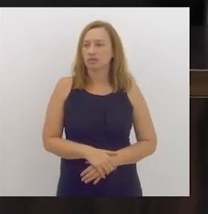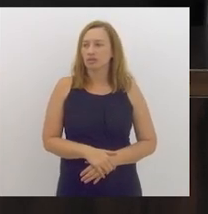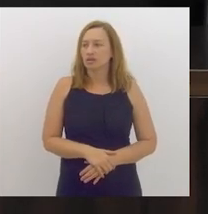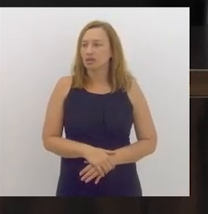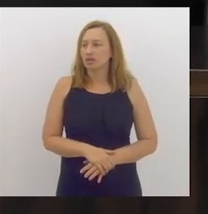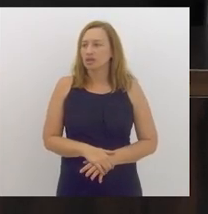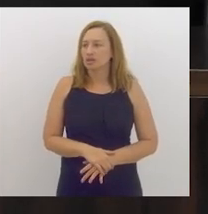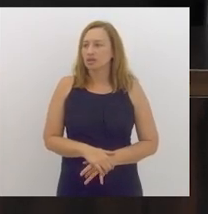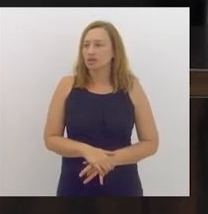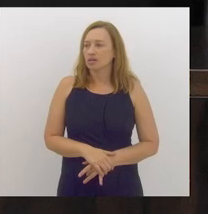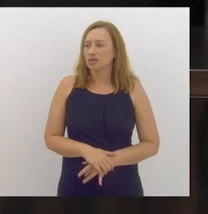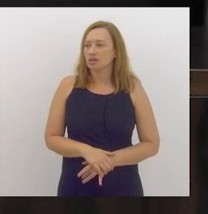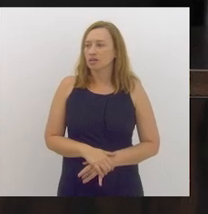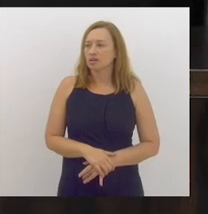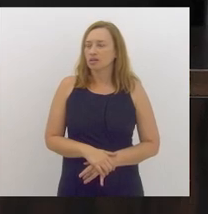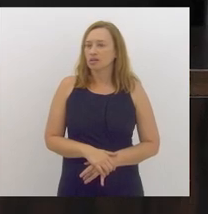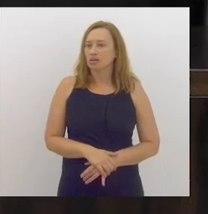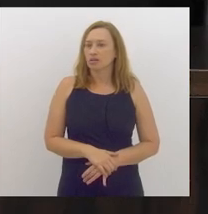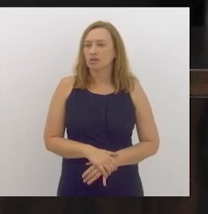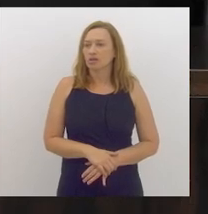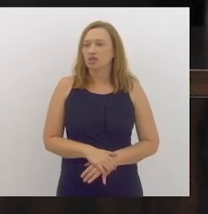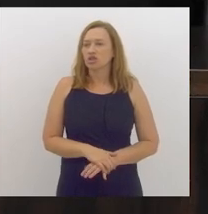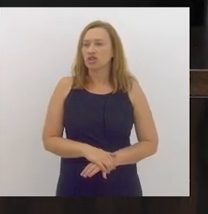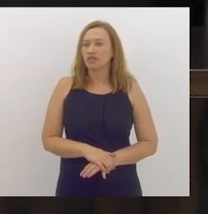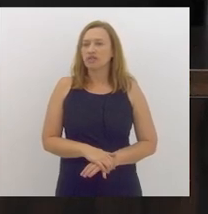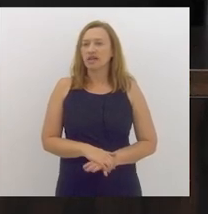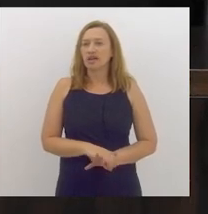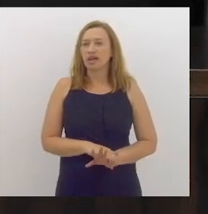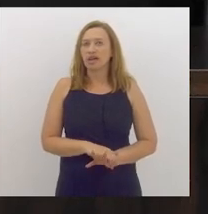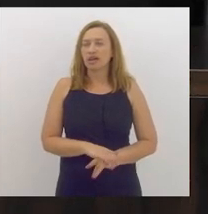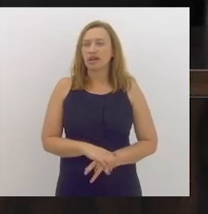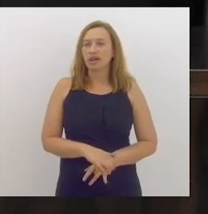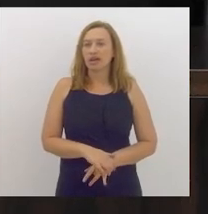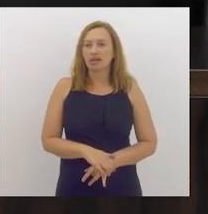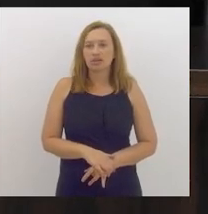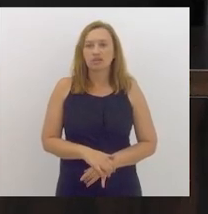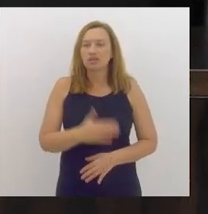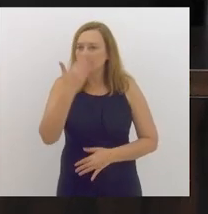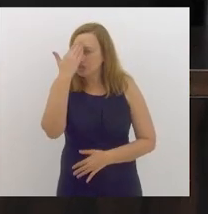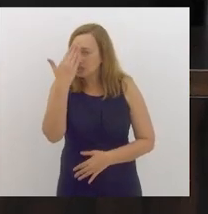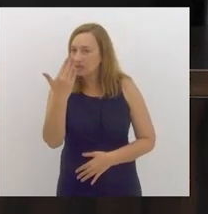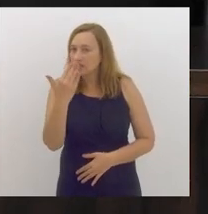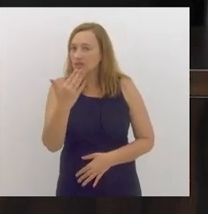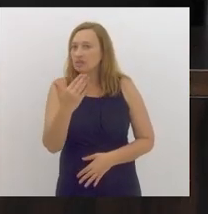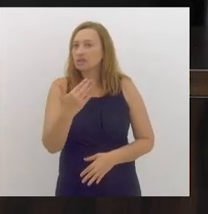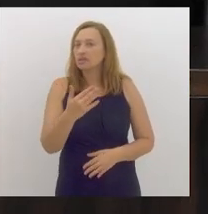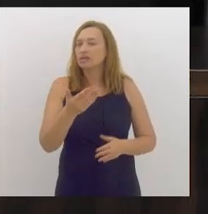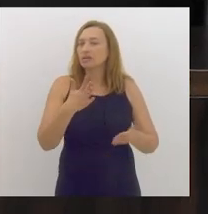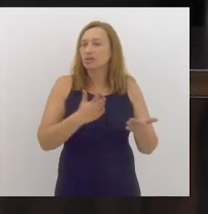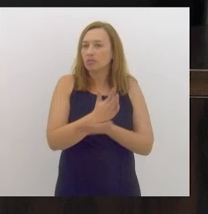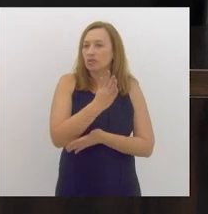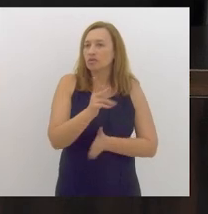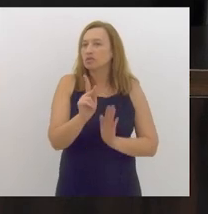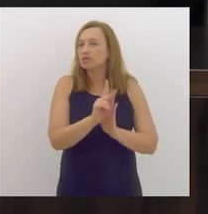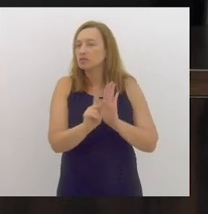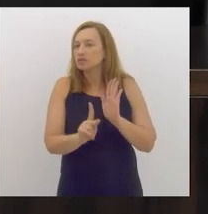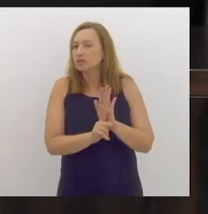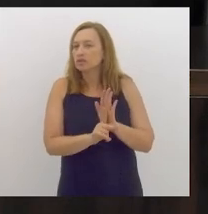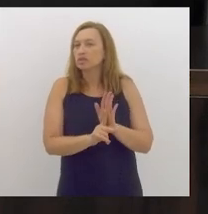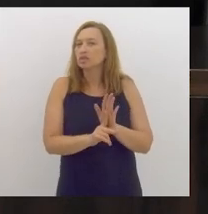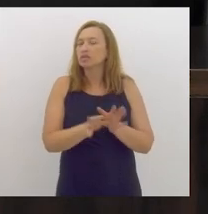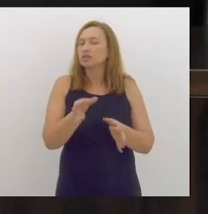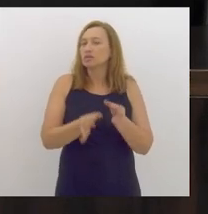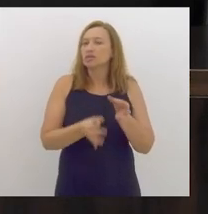vencido para a segunda discussão. Agradecer aos nossos pares pela aprovação desse projeto que nós julgamos